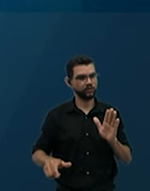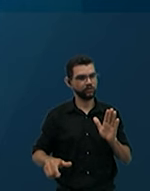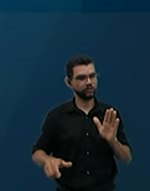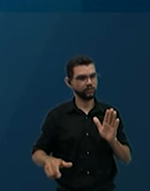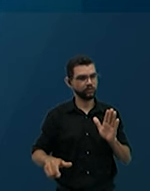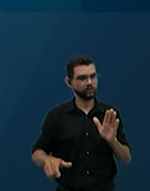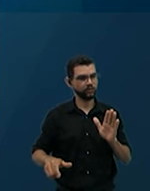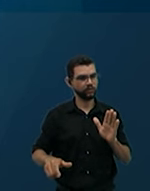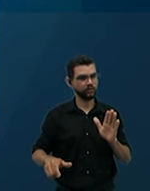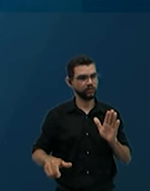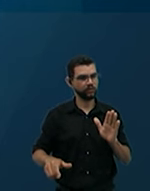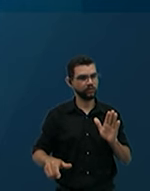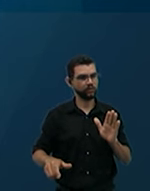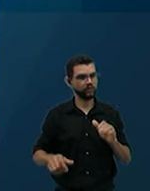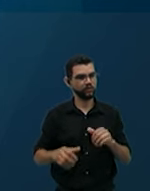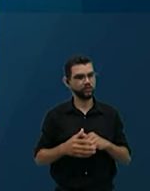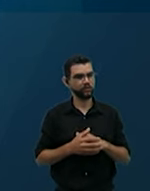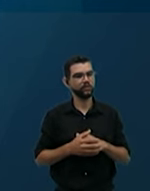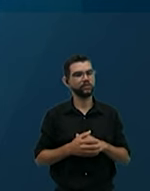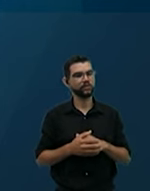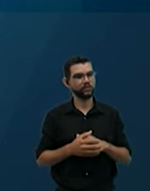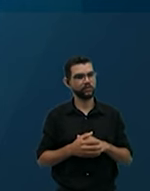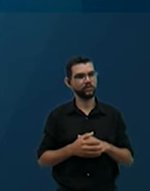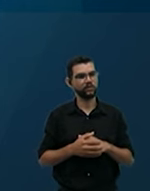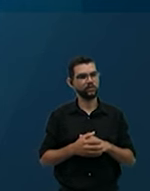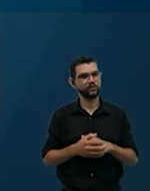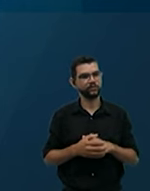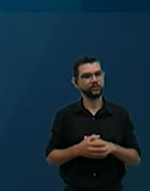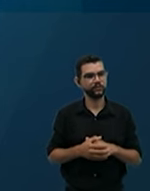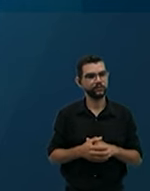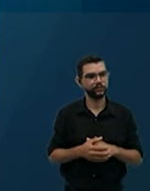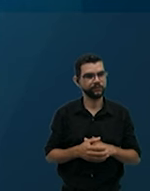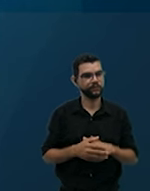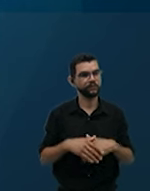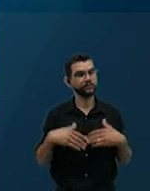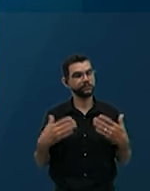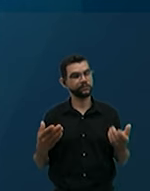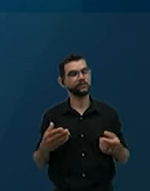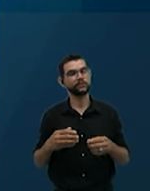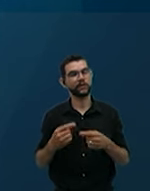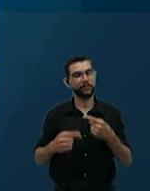decorrência dessa mesma perseguição política geradora